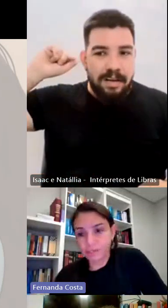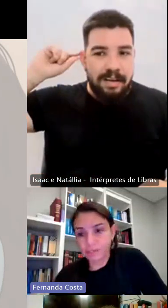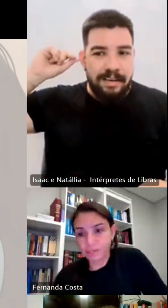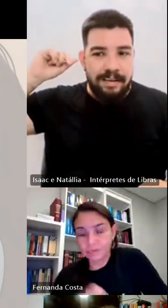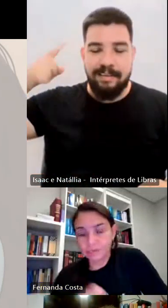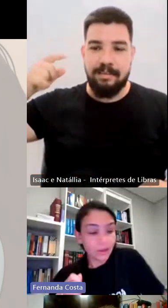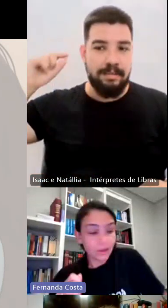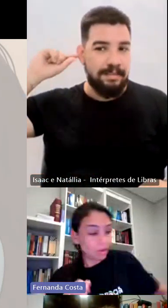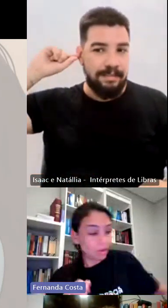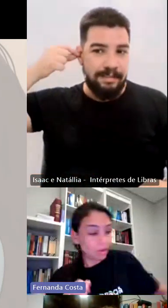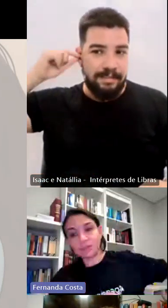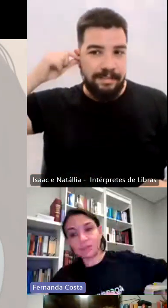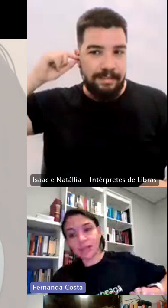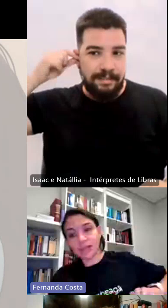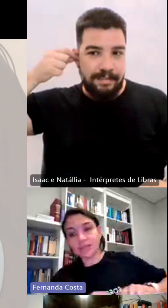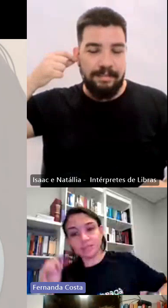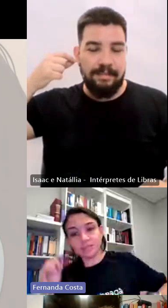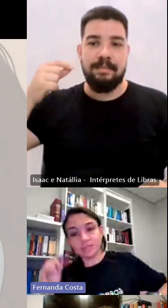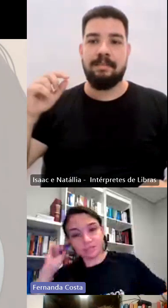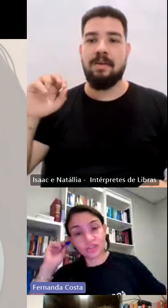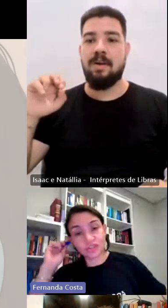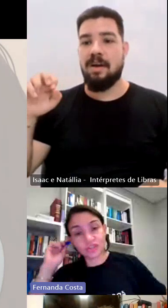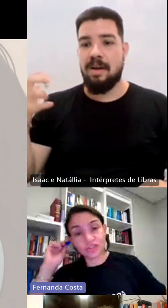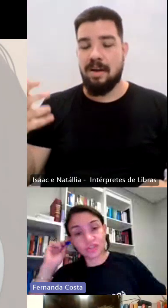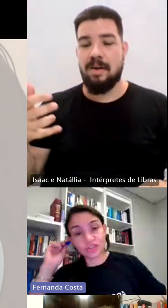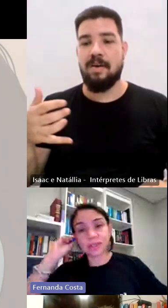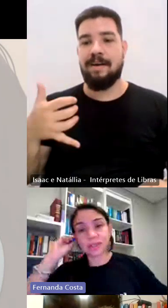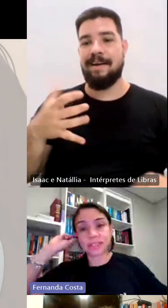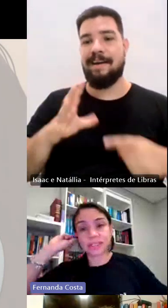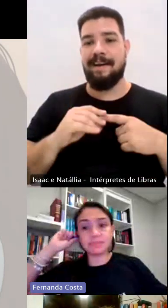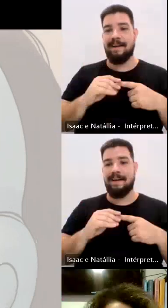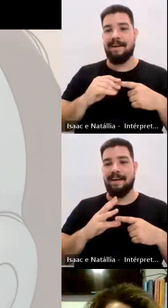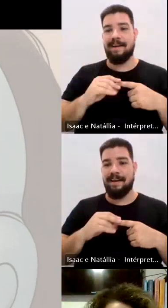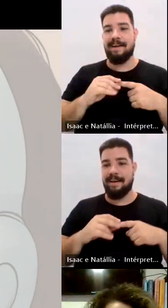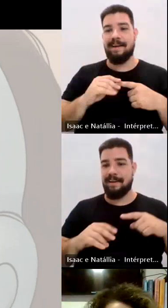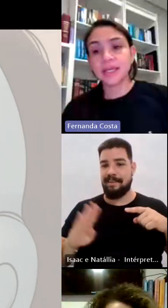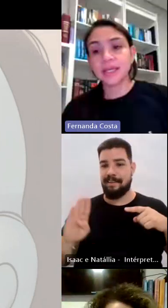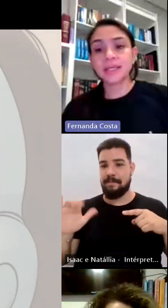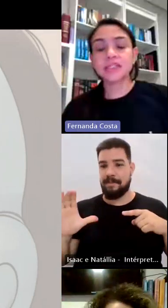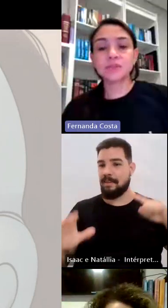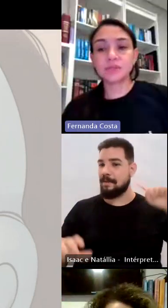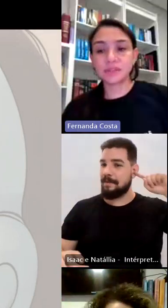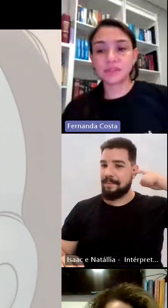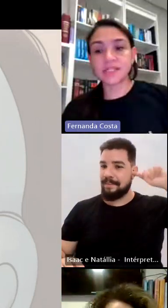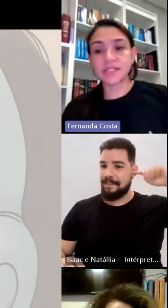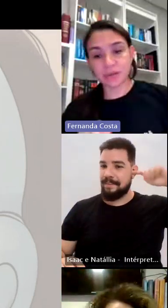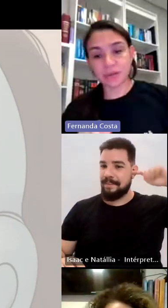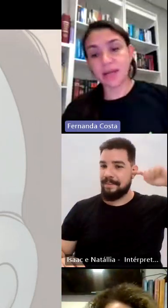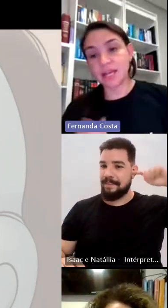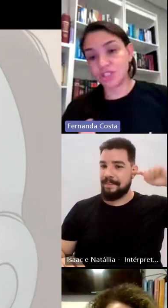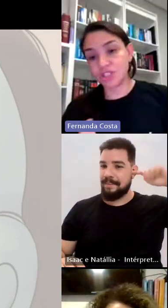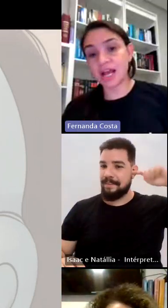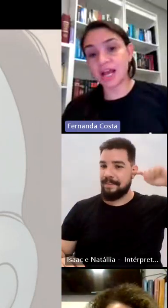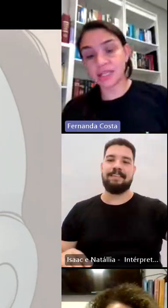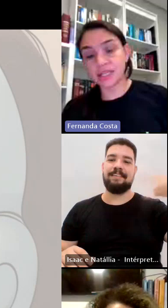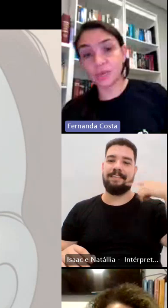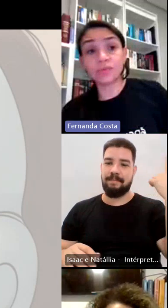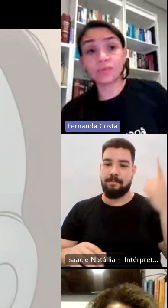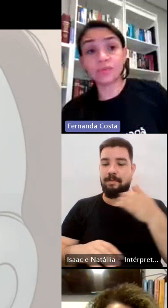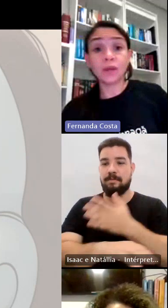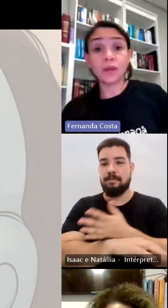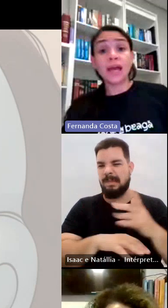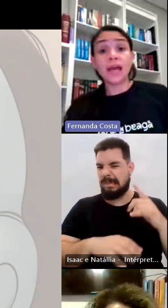cotonete. Ou a tampa da caneta, já fazendo propaganda, caneta Bic, que as pessoas fazem para retirar a